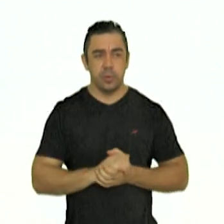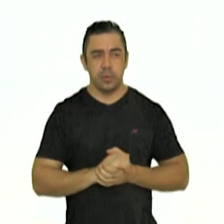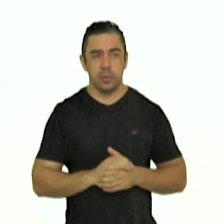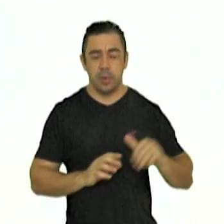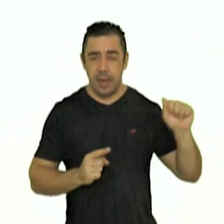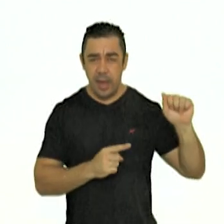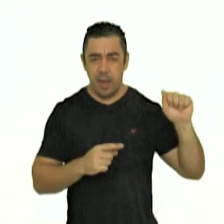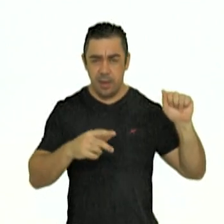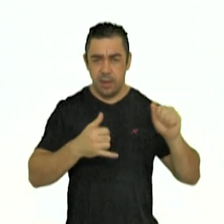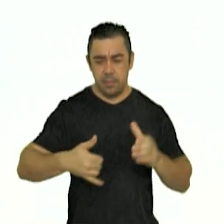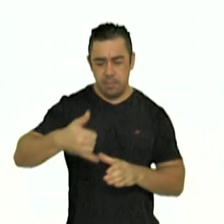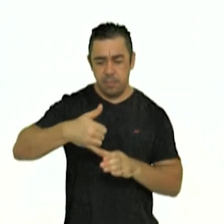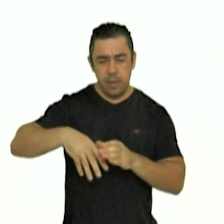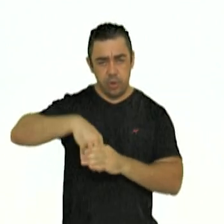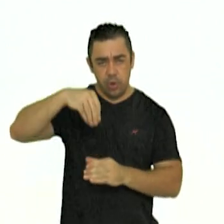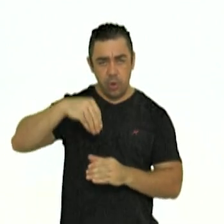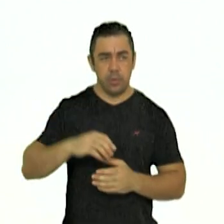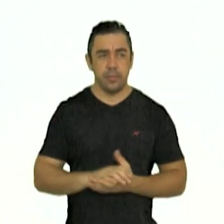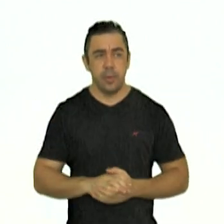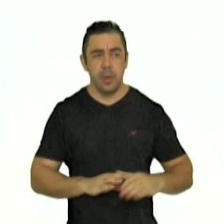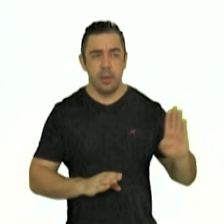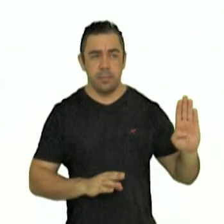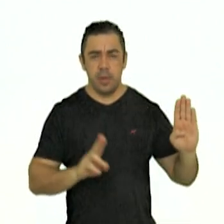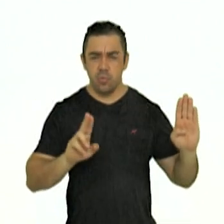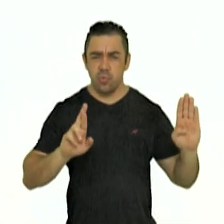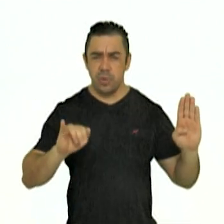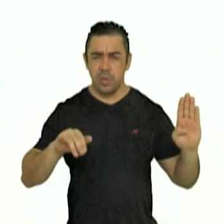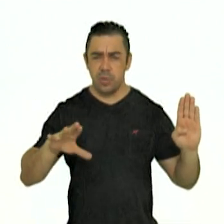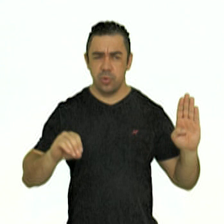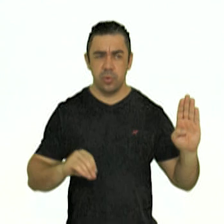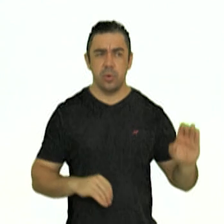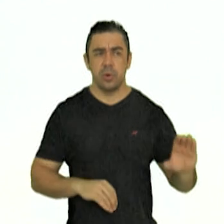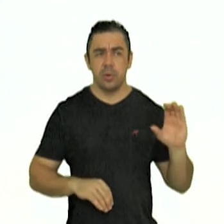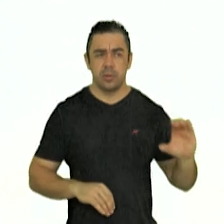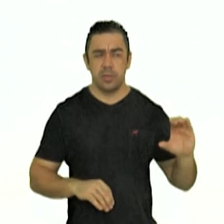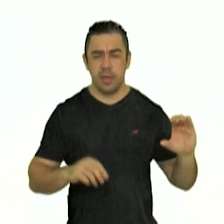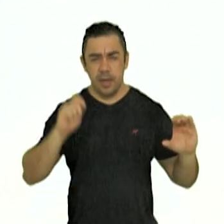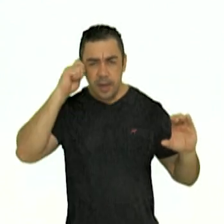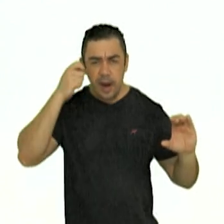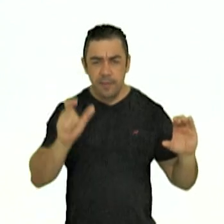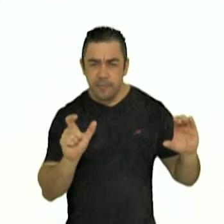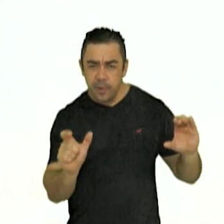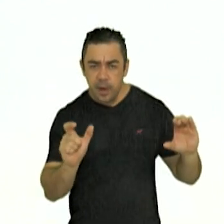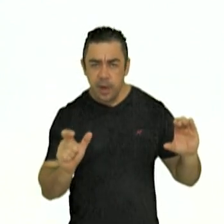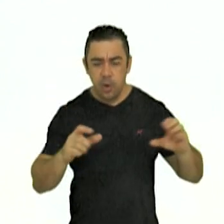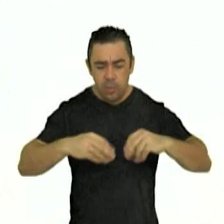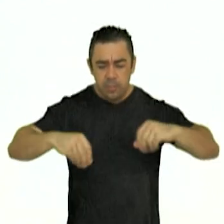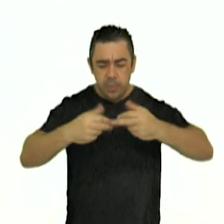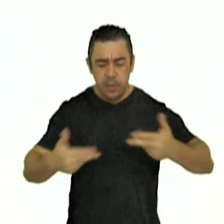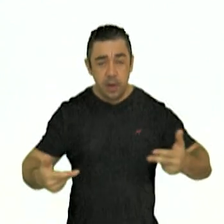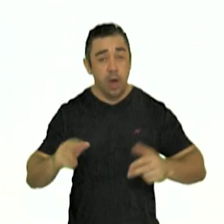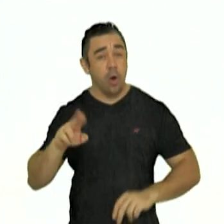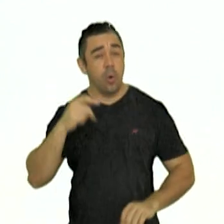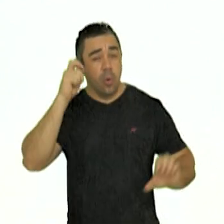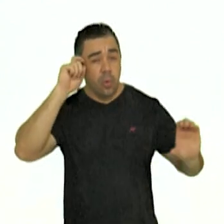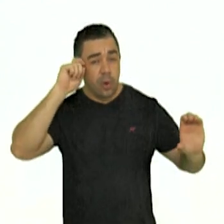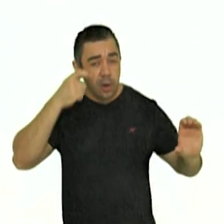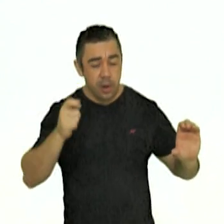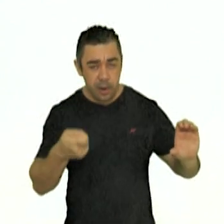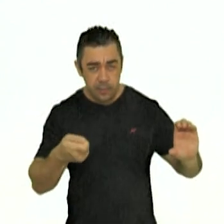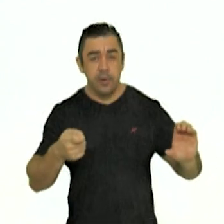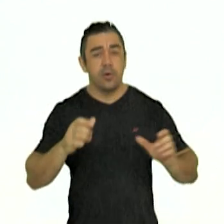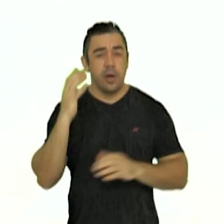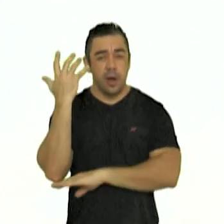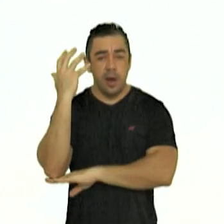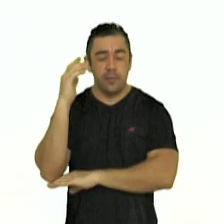o petróleo, letra B, urânio, letra C, carvão mineral ou letra D, carvão vegetal? É rapidinho, a gente já volta